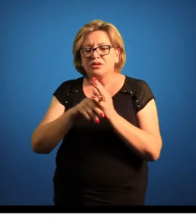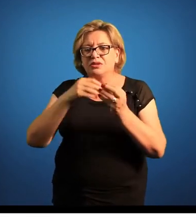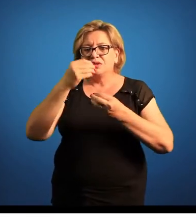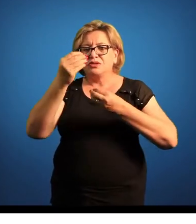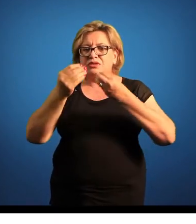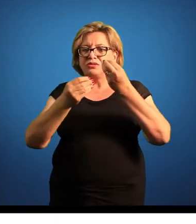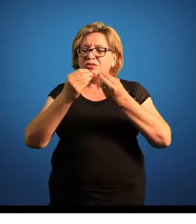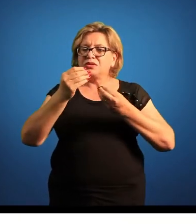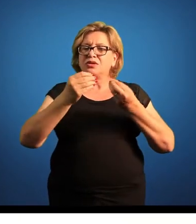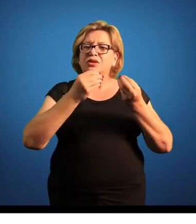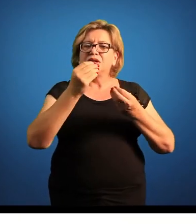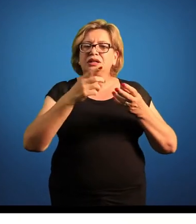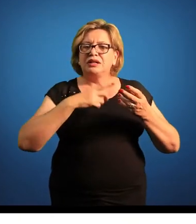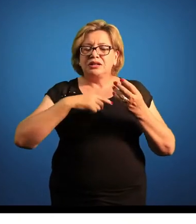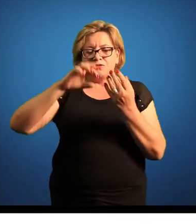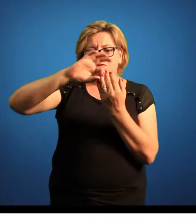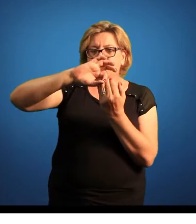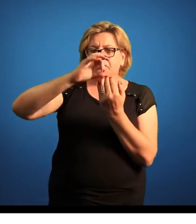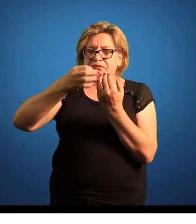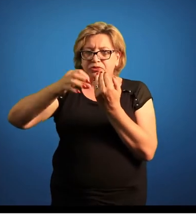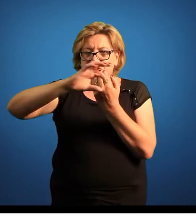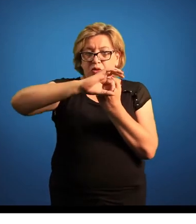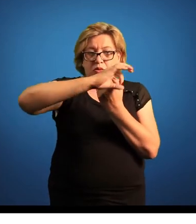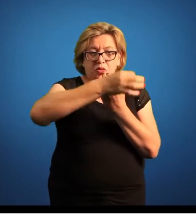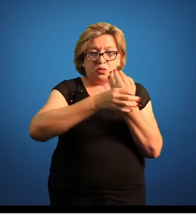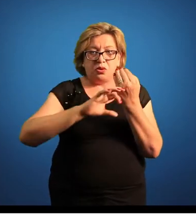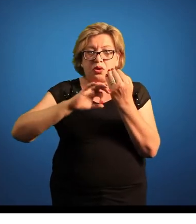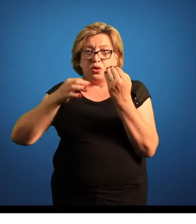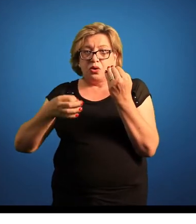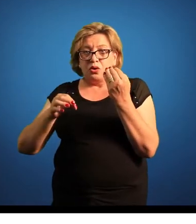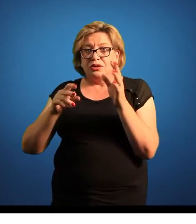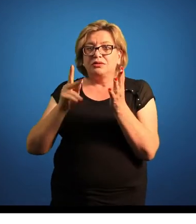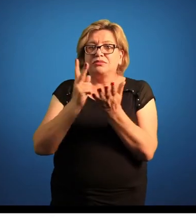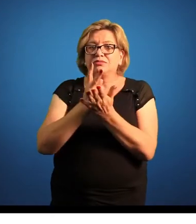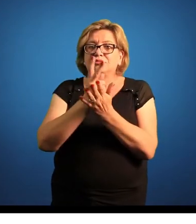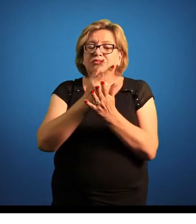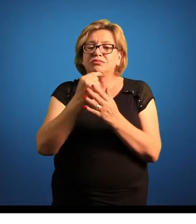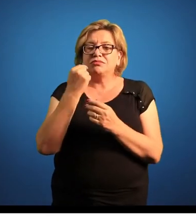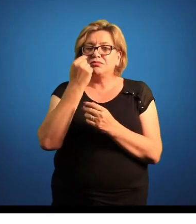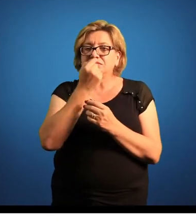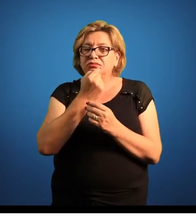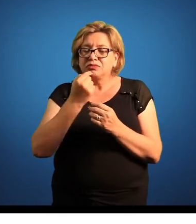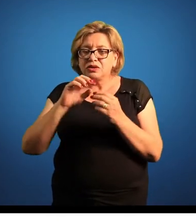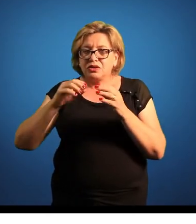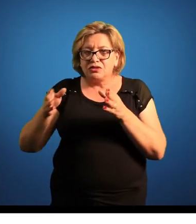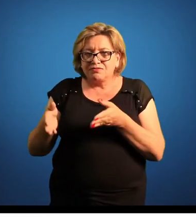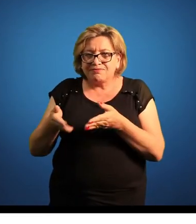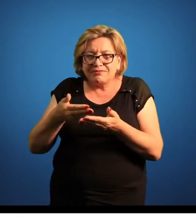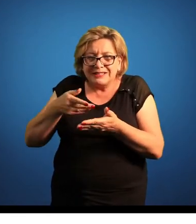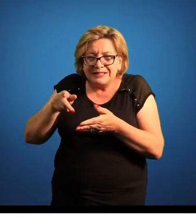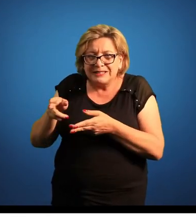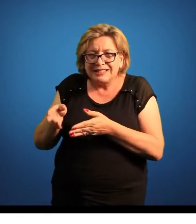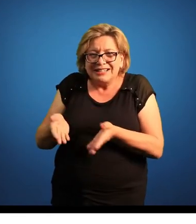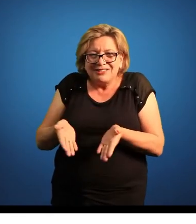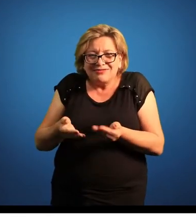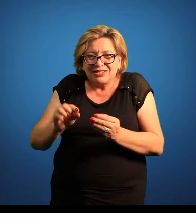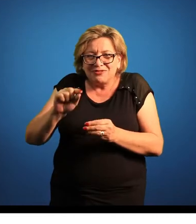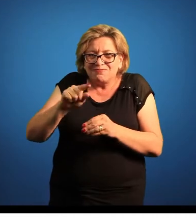Octacorales, eles têm tentáculos ramificados e 8 tentáculos em cada boca. Eu também vou causar um estímulo aqui e vamos ver eles